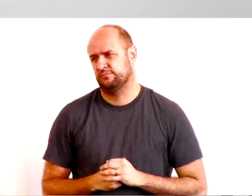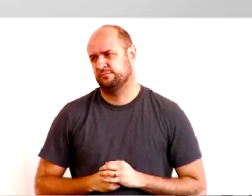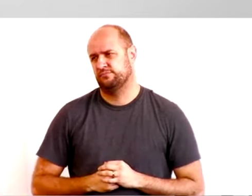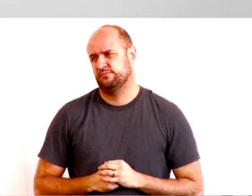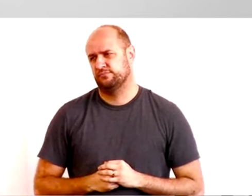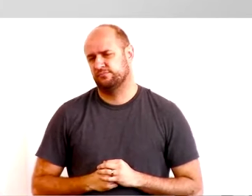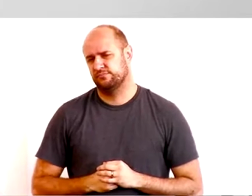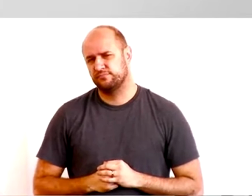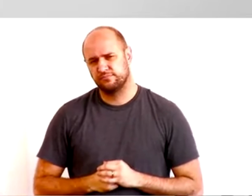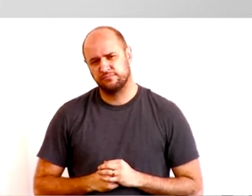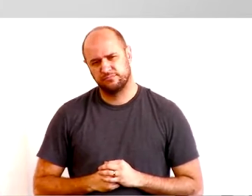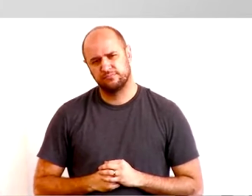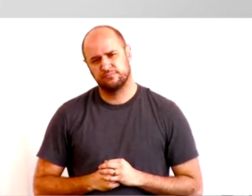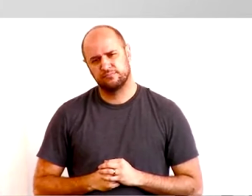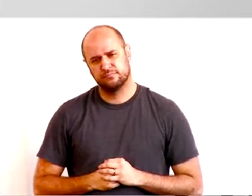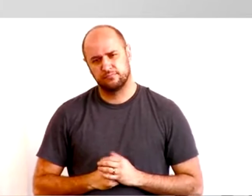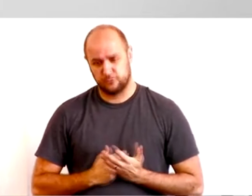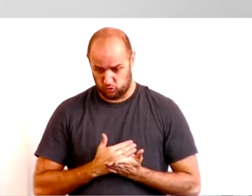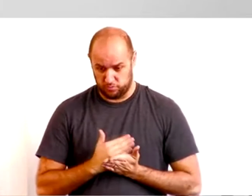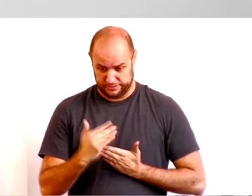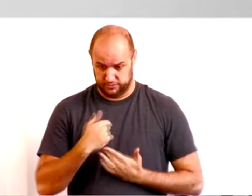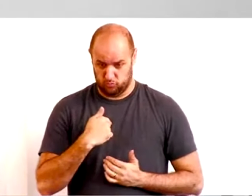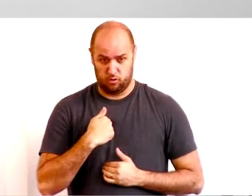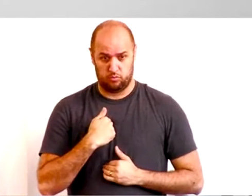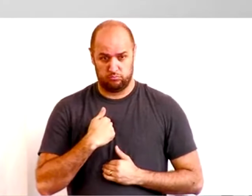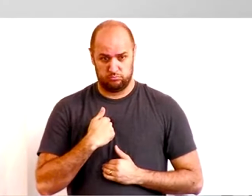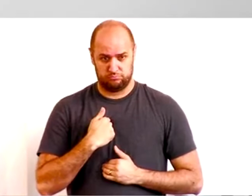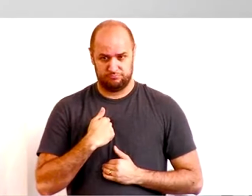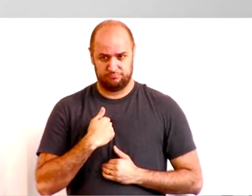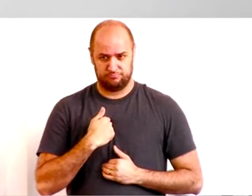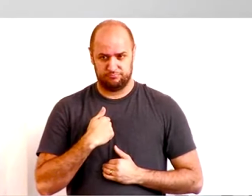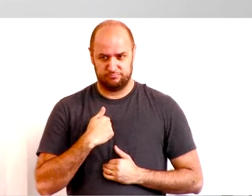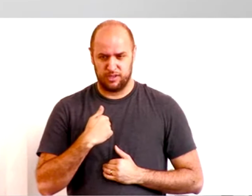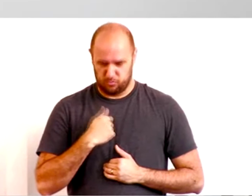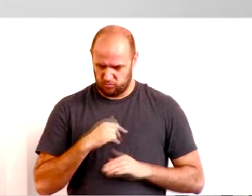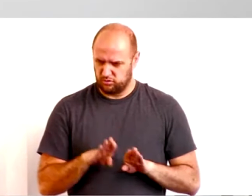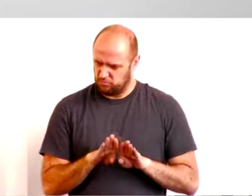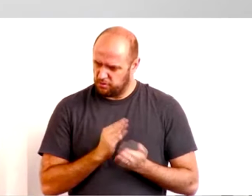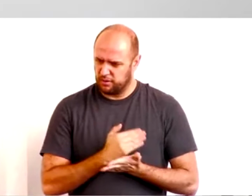a partir ou a começar por mim mesmo, aquele que fala.